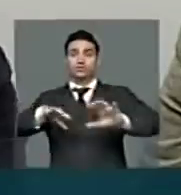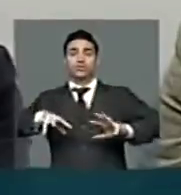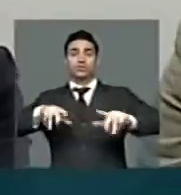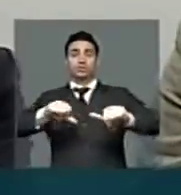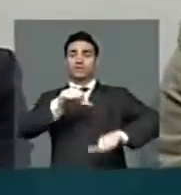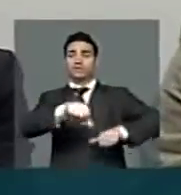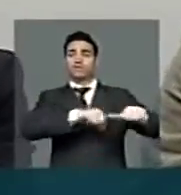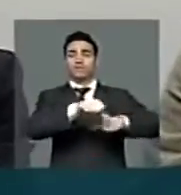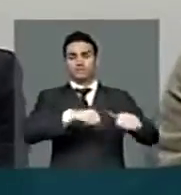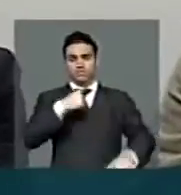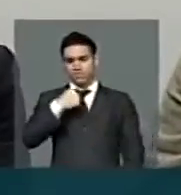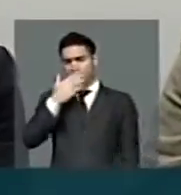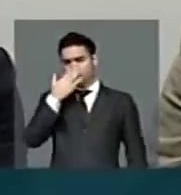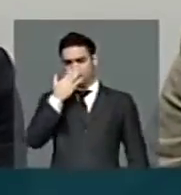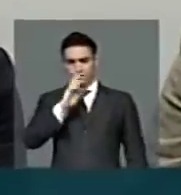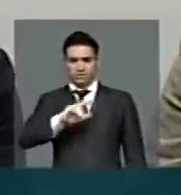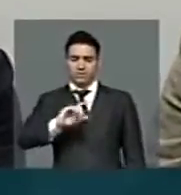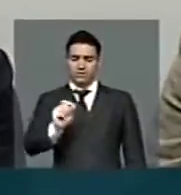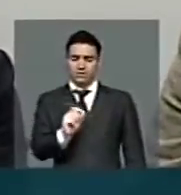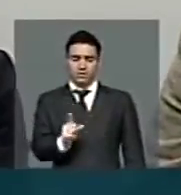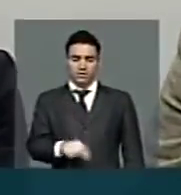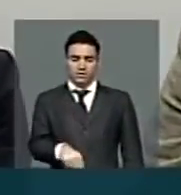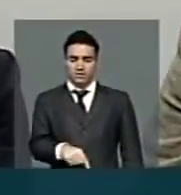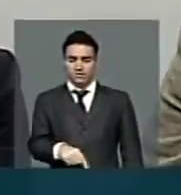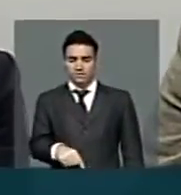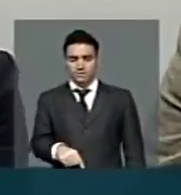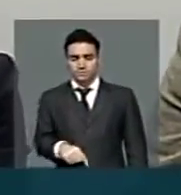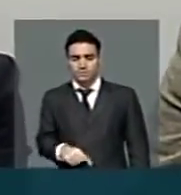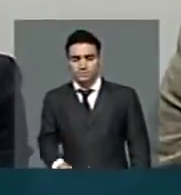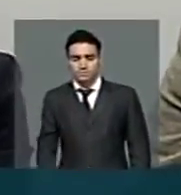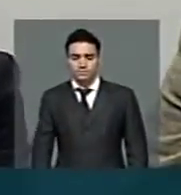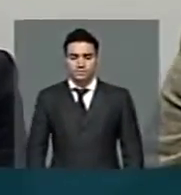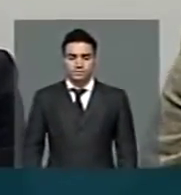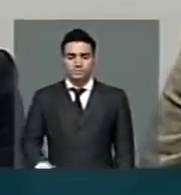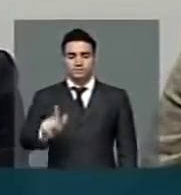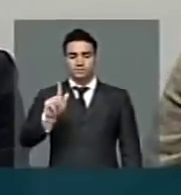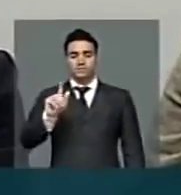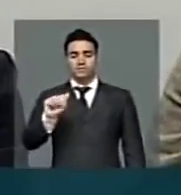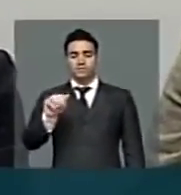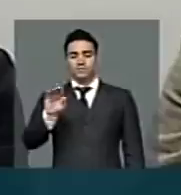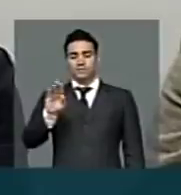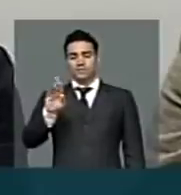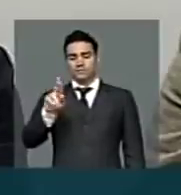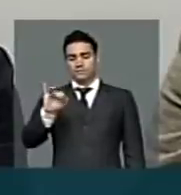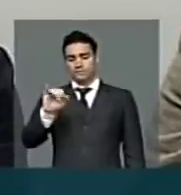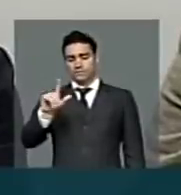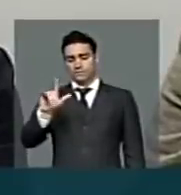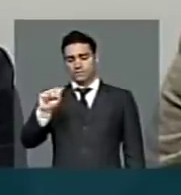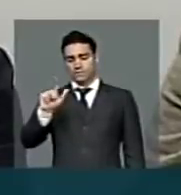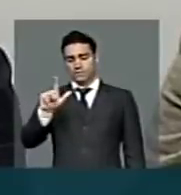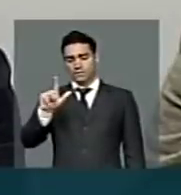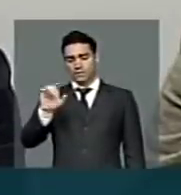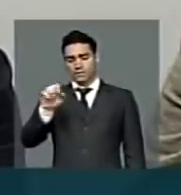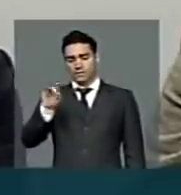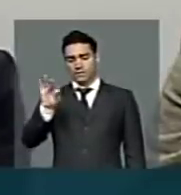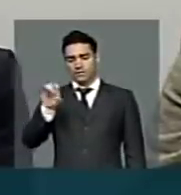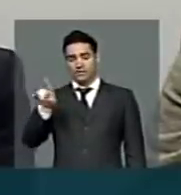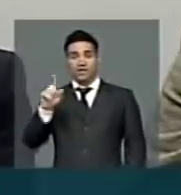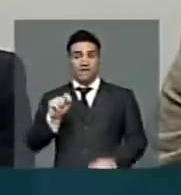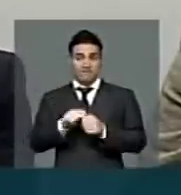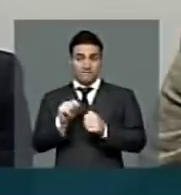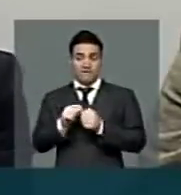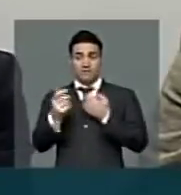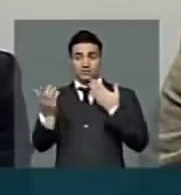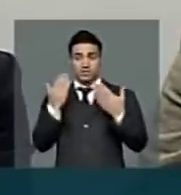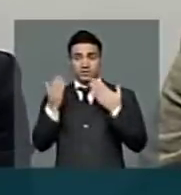Exatamente. A gente vai aumentar o número de mulheres prostitutas. A Gabriela Leite costuma usar uma comparação muito engraçada. Assim,